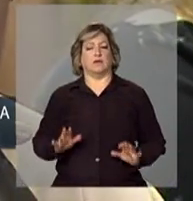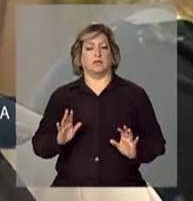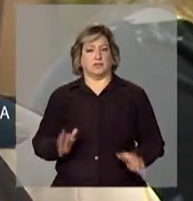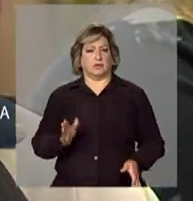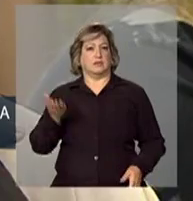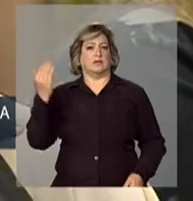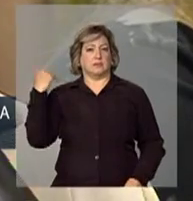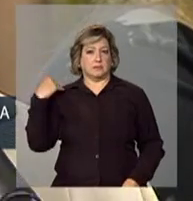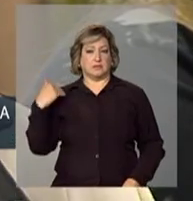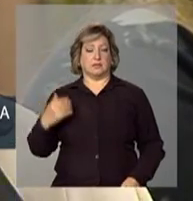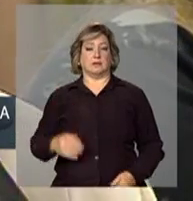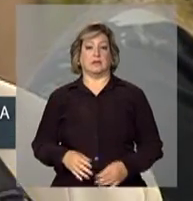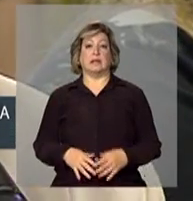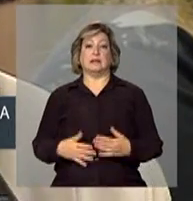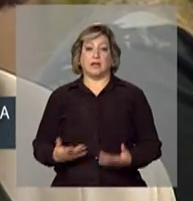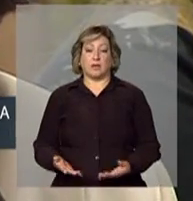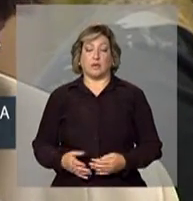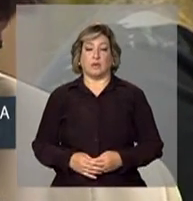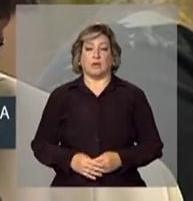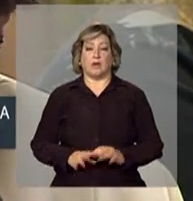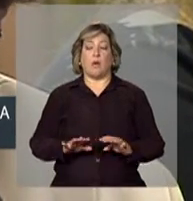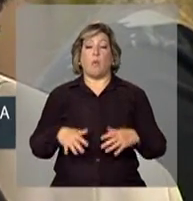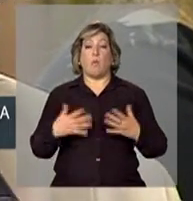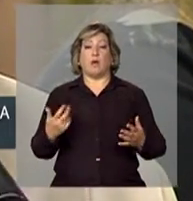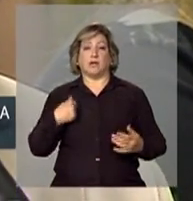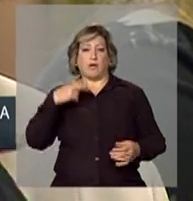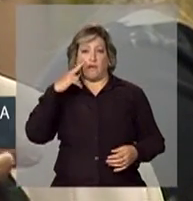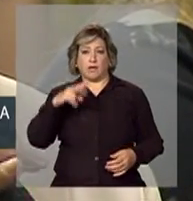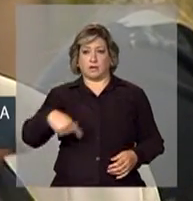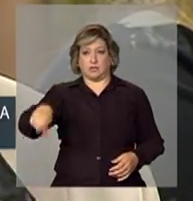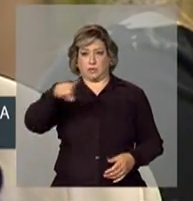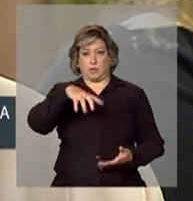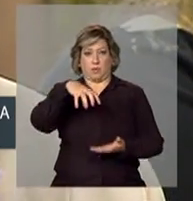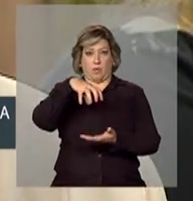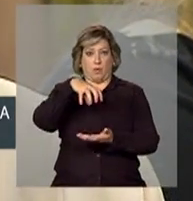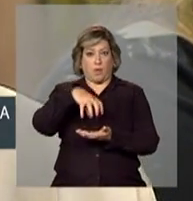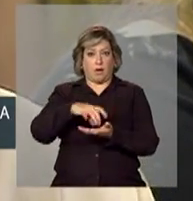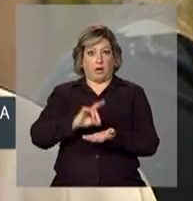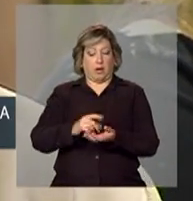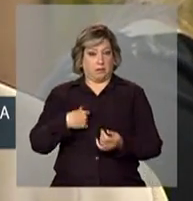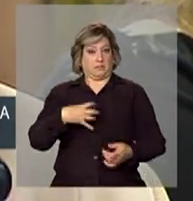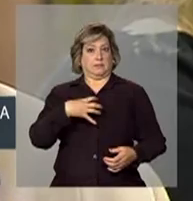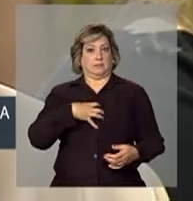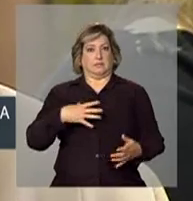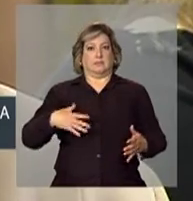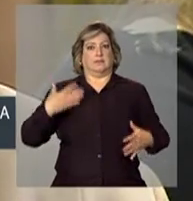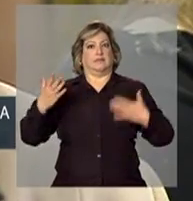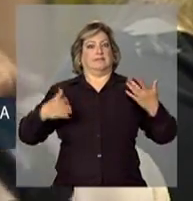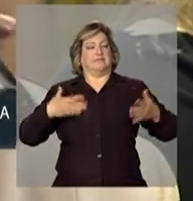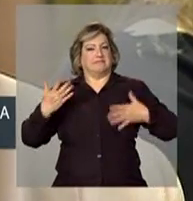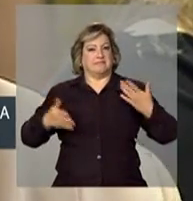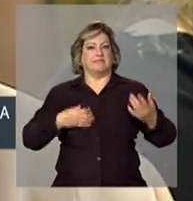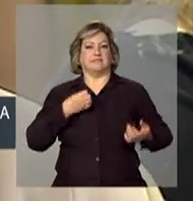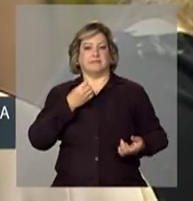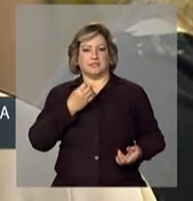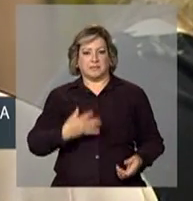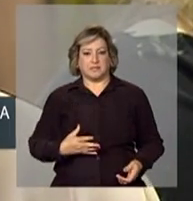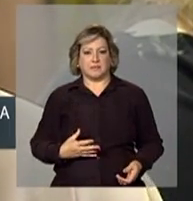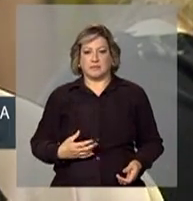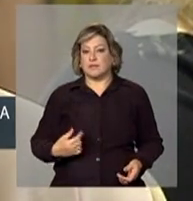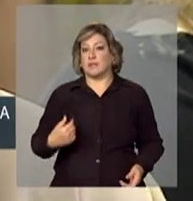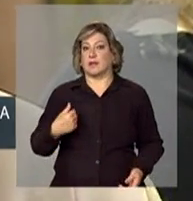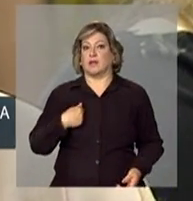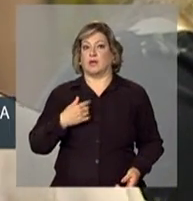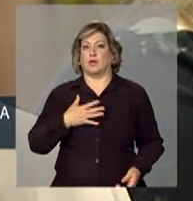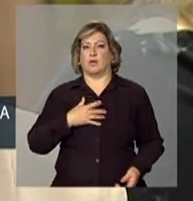militar. Então, quando eu vejo uma comissão da verdade, eu fiquei super animada, quando já não gostei da instalação lá